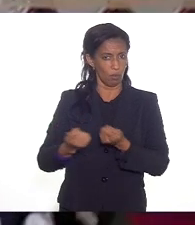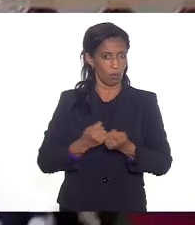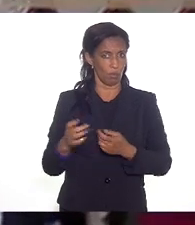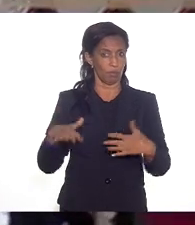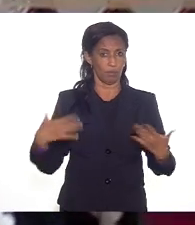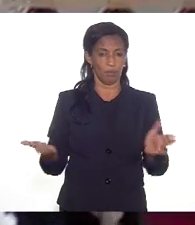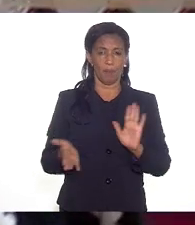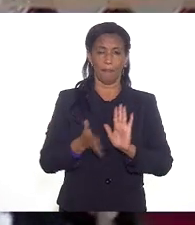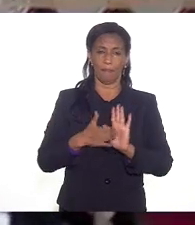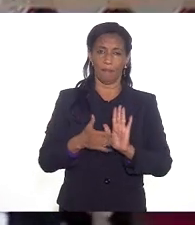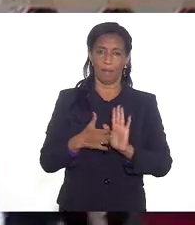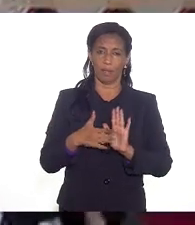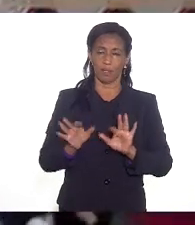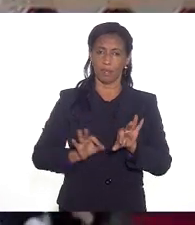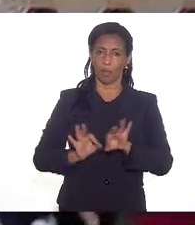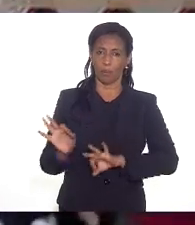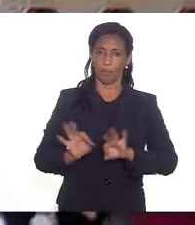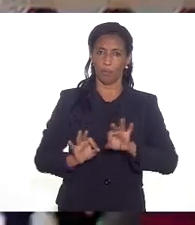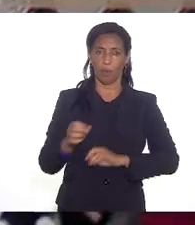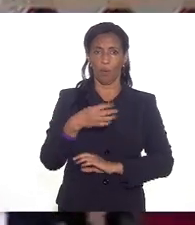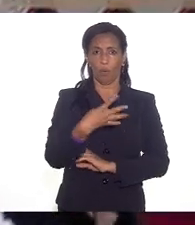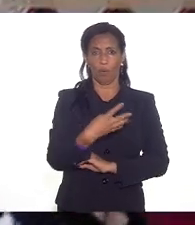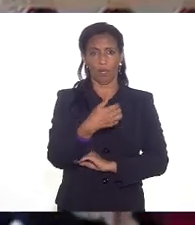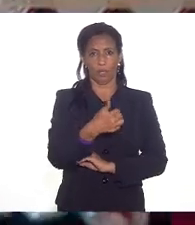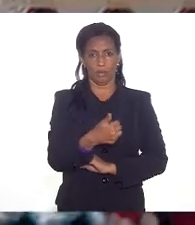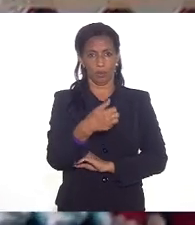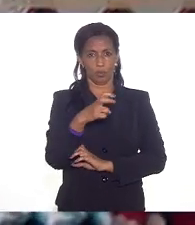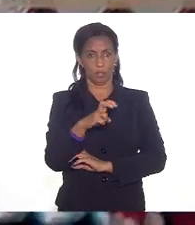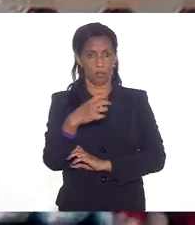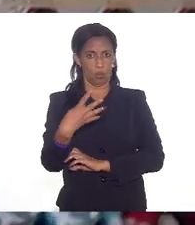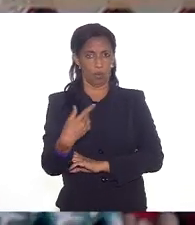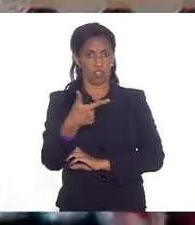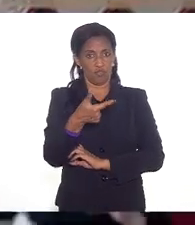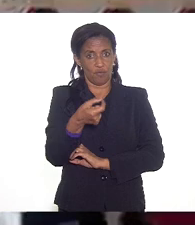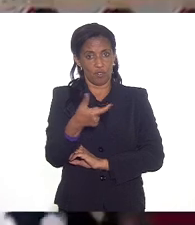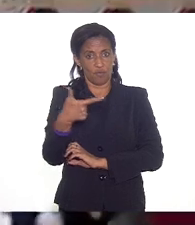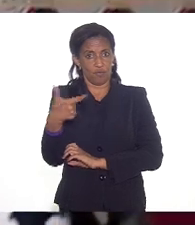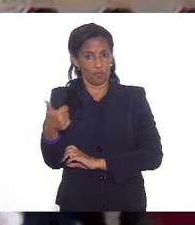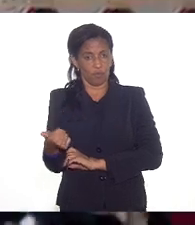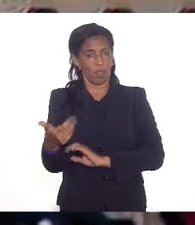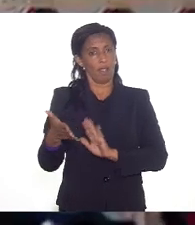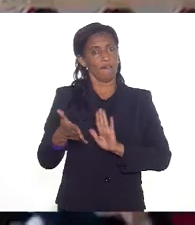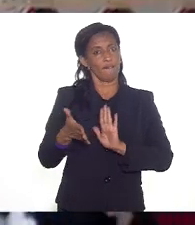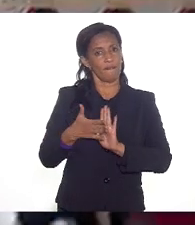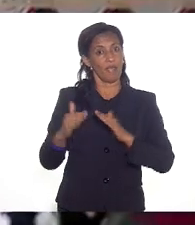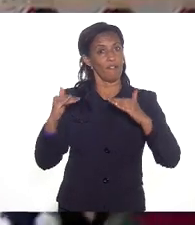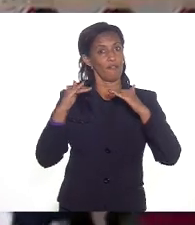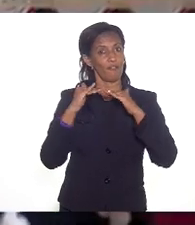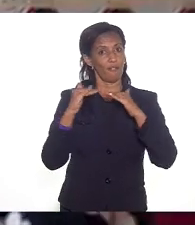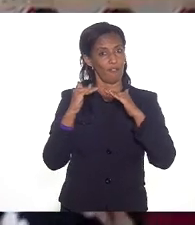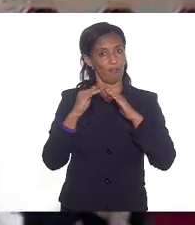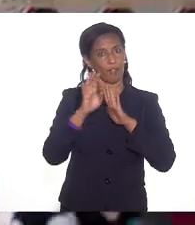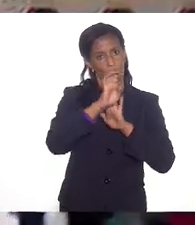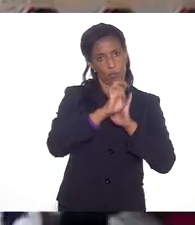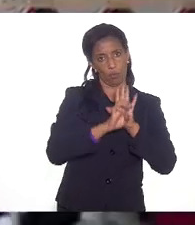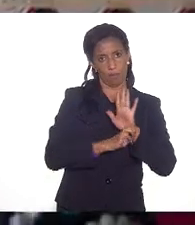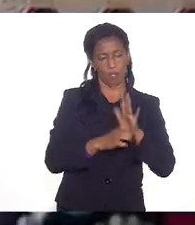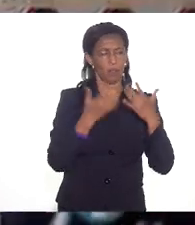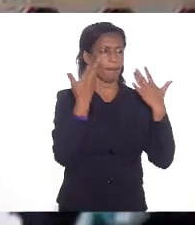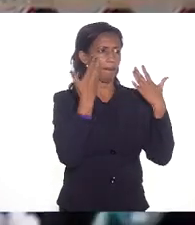meu parecer um projeto 4154 de 2021 é favorável com a emenda